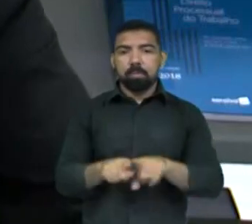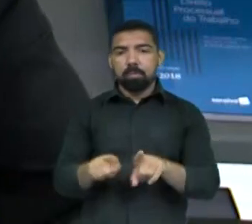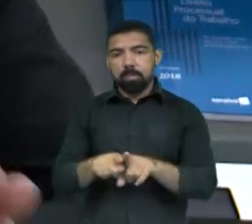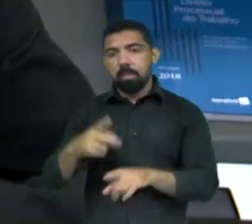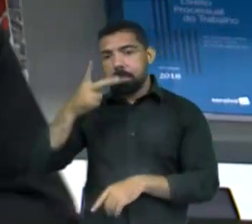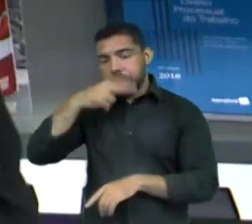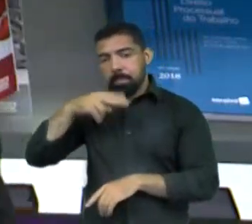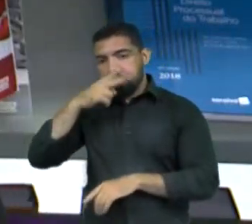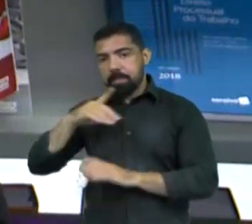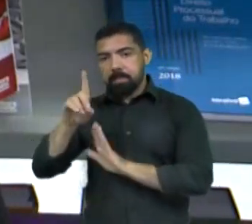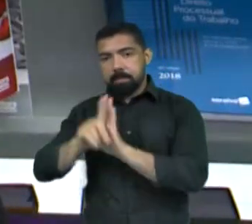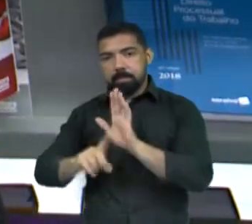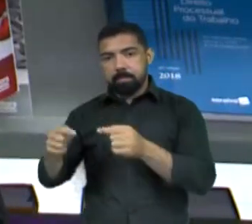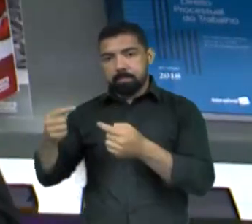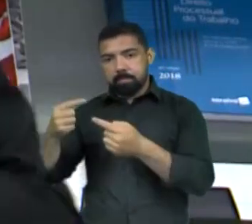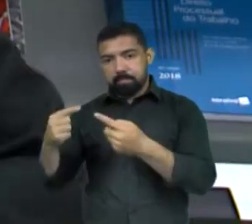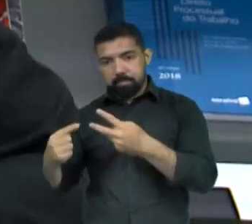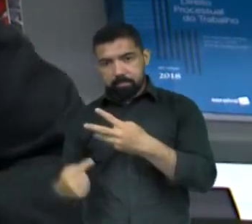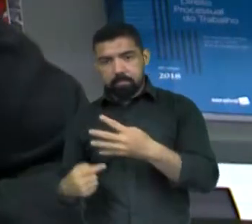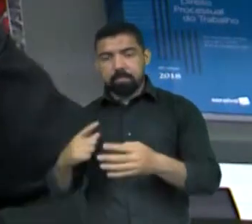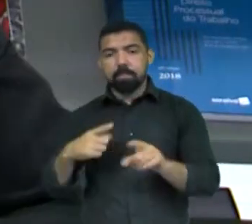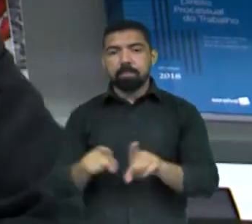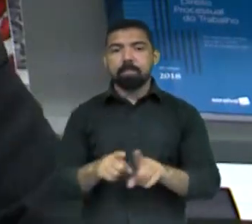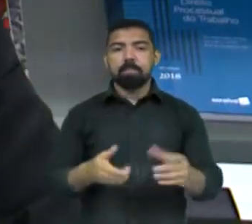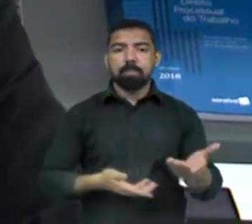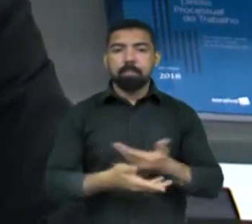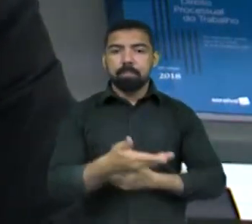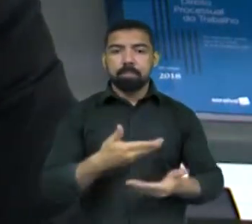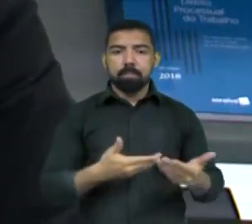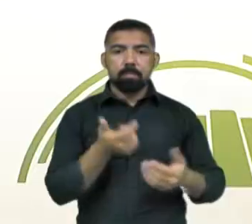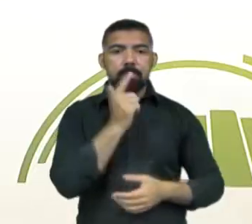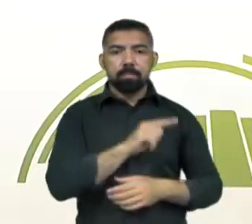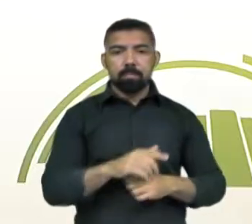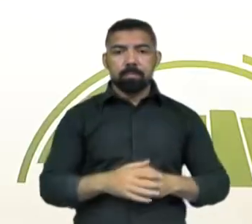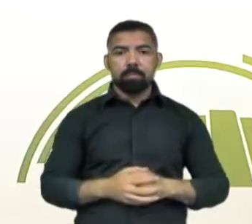mesmos dispositivos à sua disposição para progredir de regime.